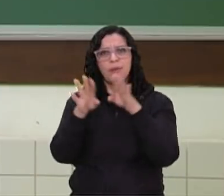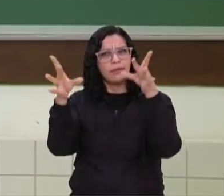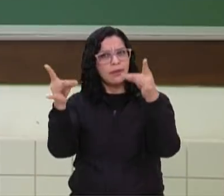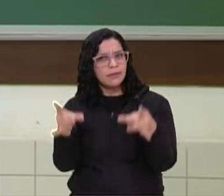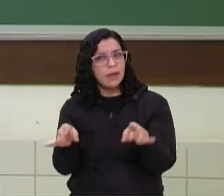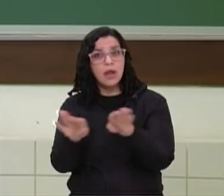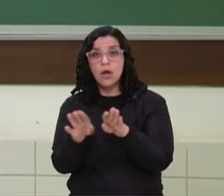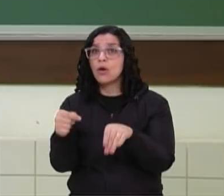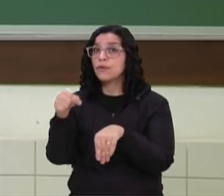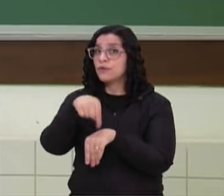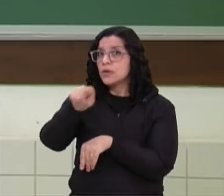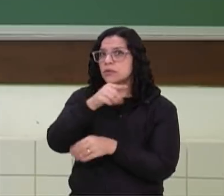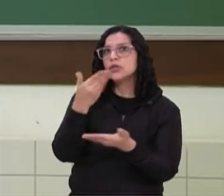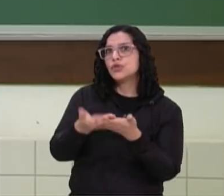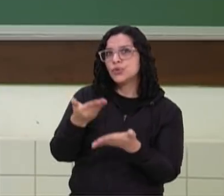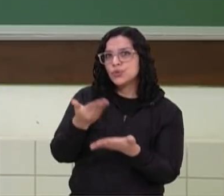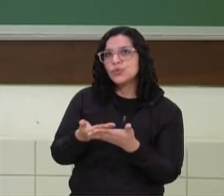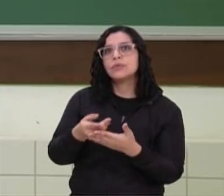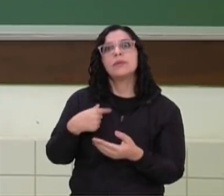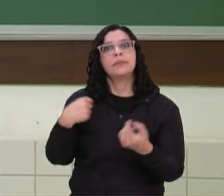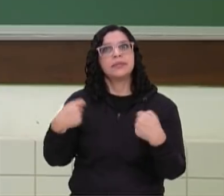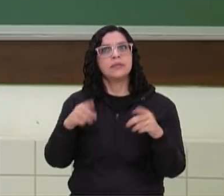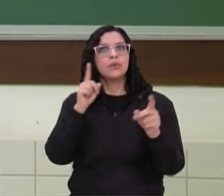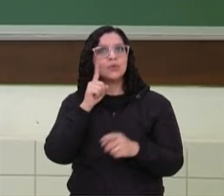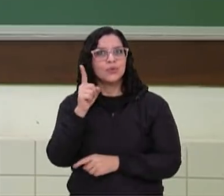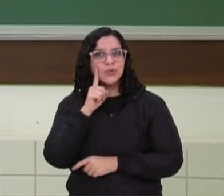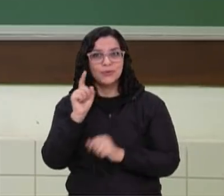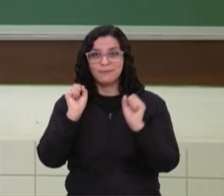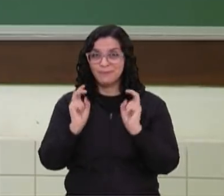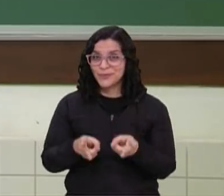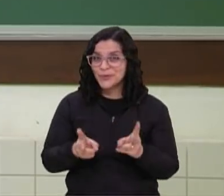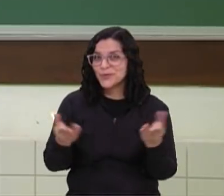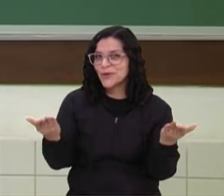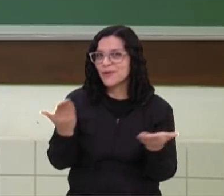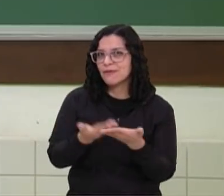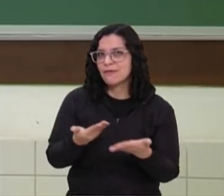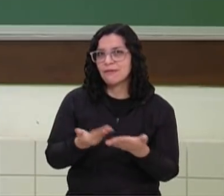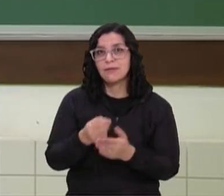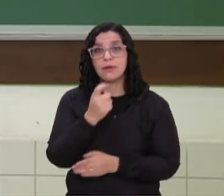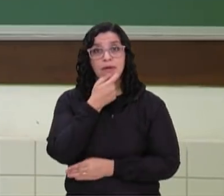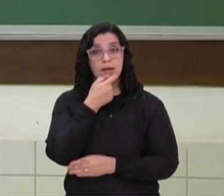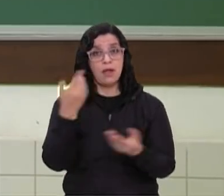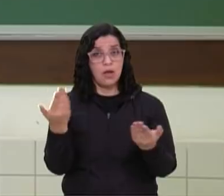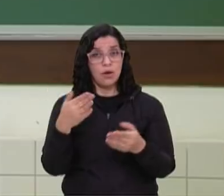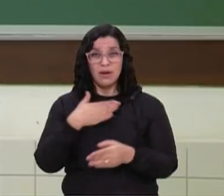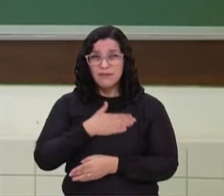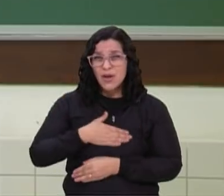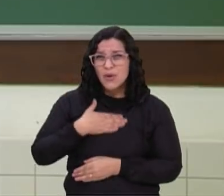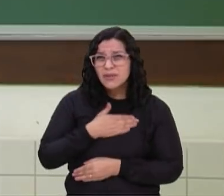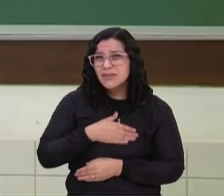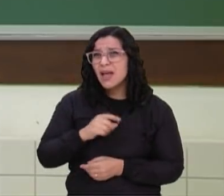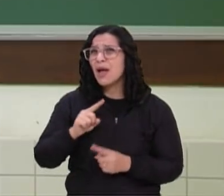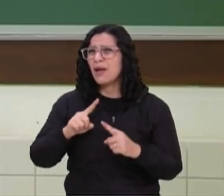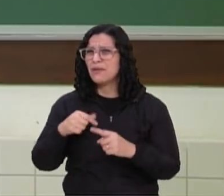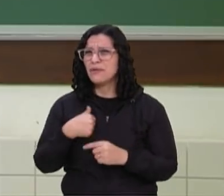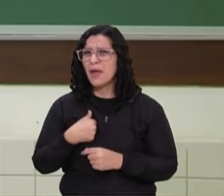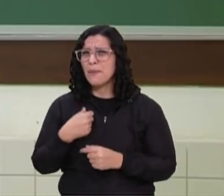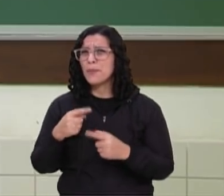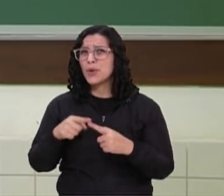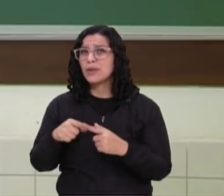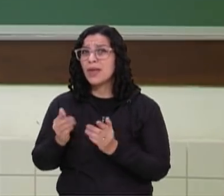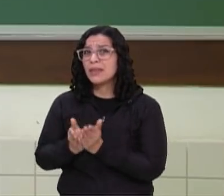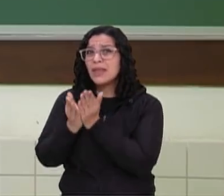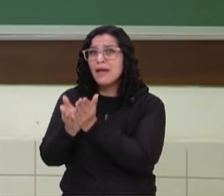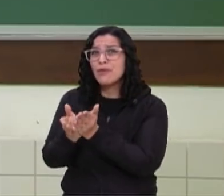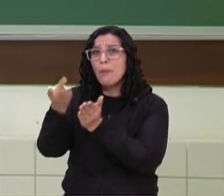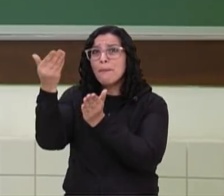e manter aí o seu estudo em dia. Continuando aqui, a Inglaterra vai gostar de ter perdido toda uma carga de chá